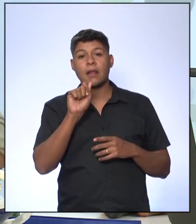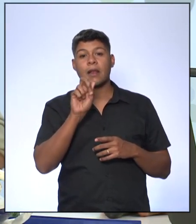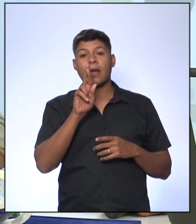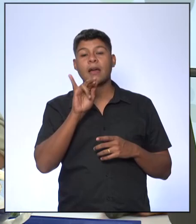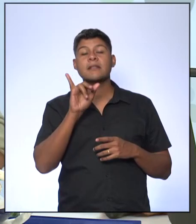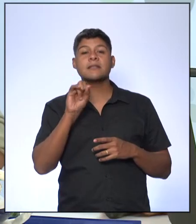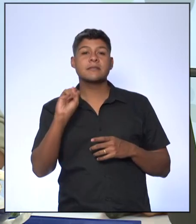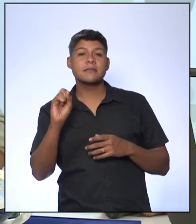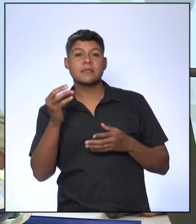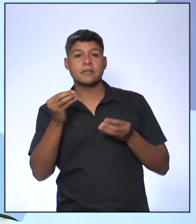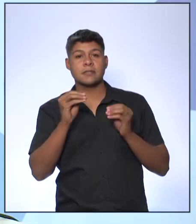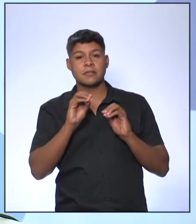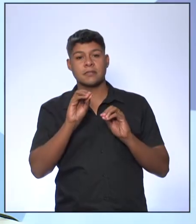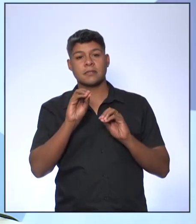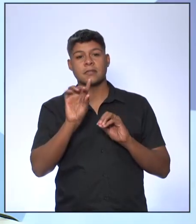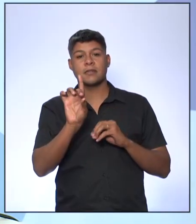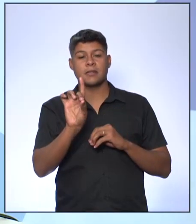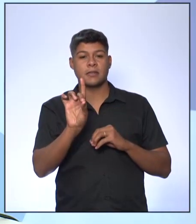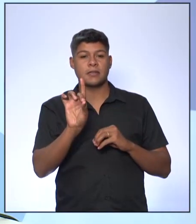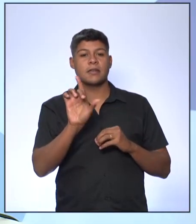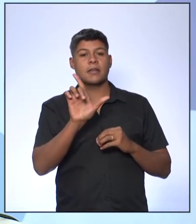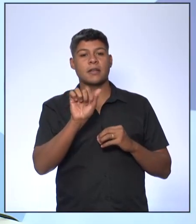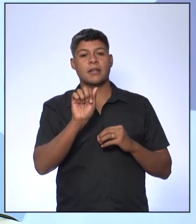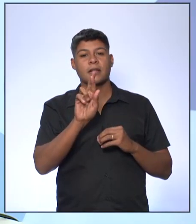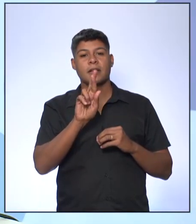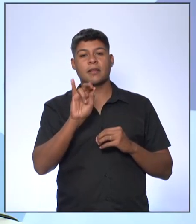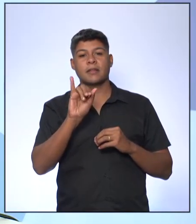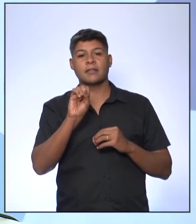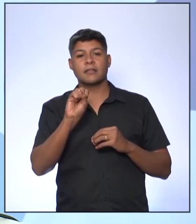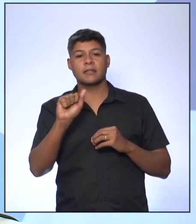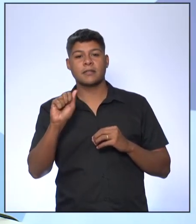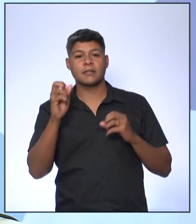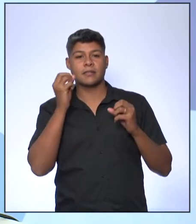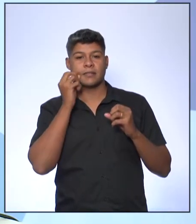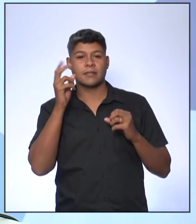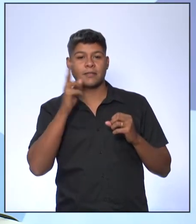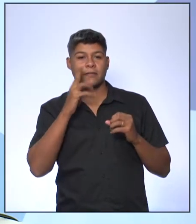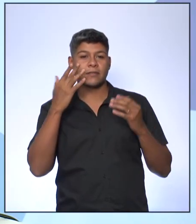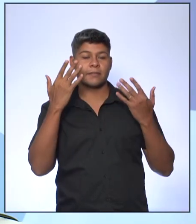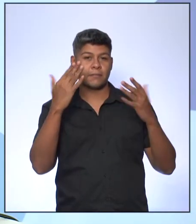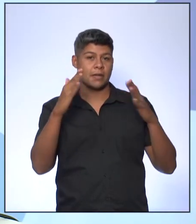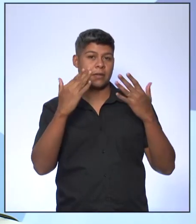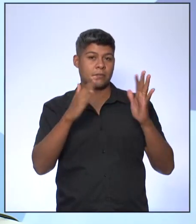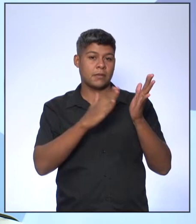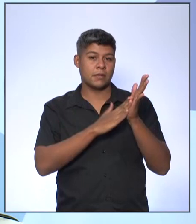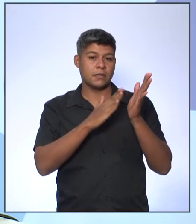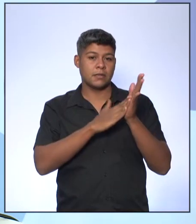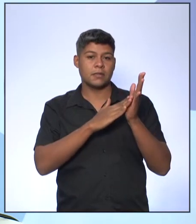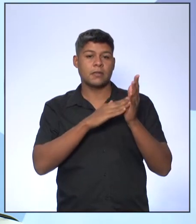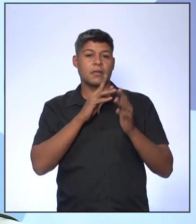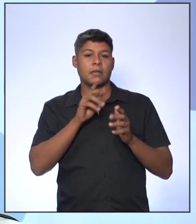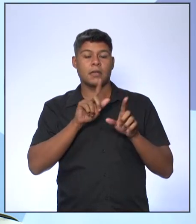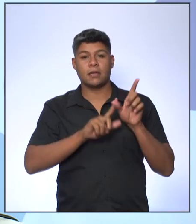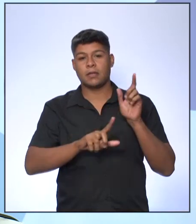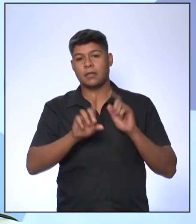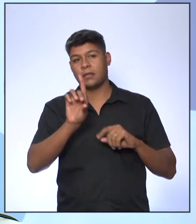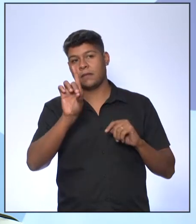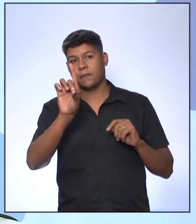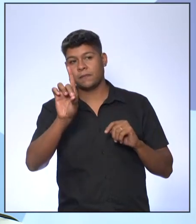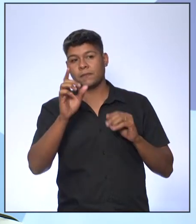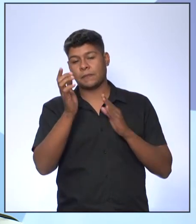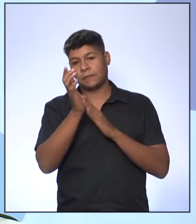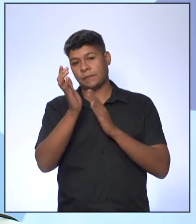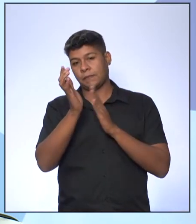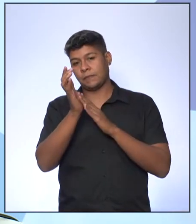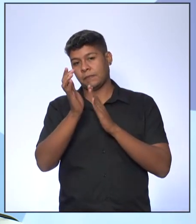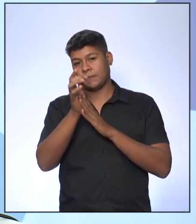D. Ah, a E Larissa aí? acertou. Ah, a Larissa foi muito esperta, viu? Parabéns, Larissa. Essa é a melhor Alternativa alternativa D, aí, viu? pessoal. Parabéns, viu?